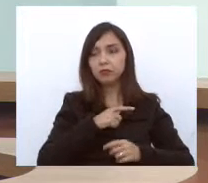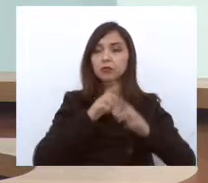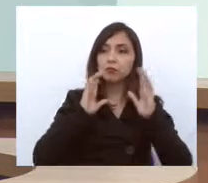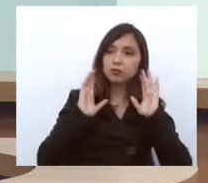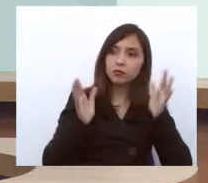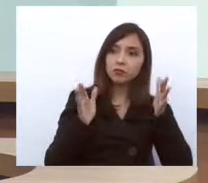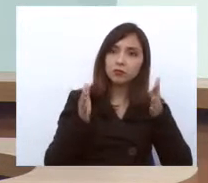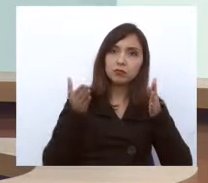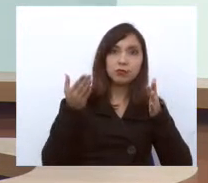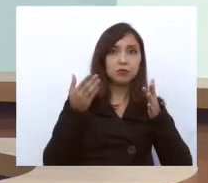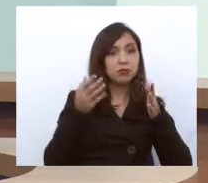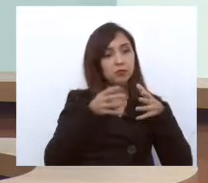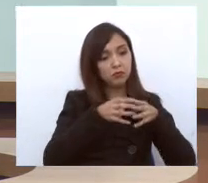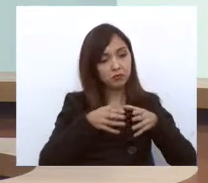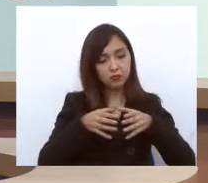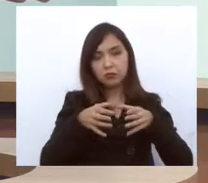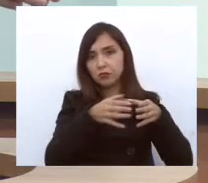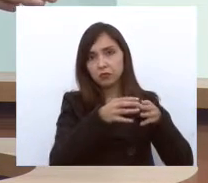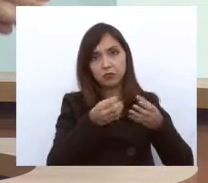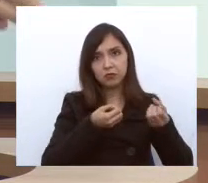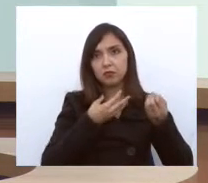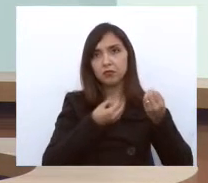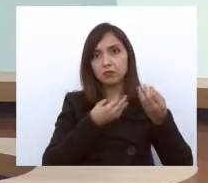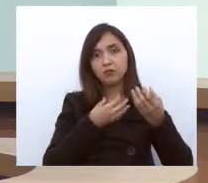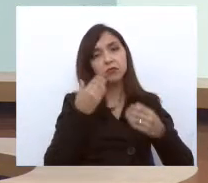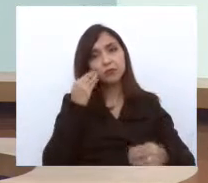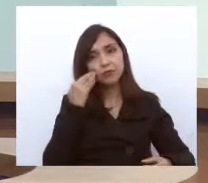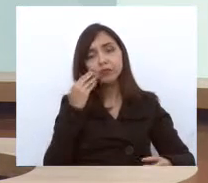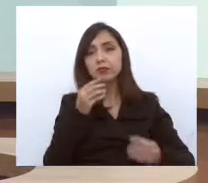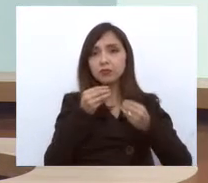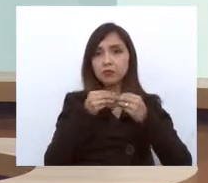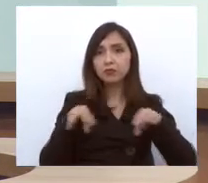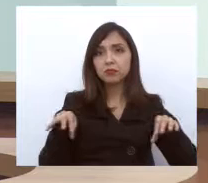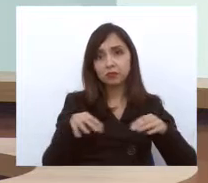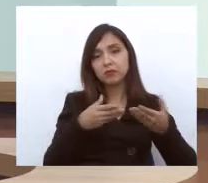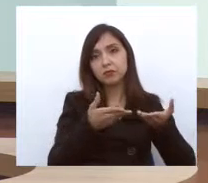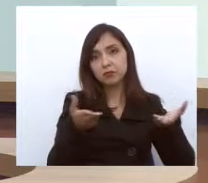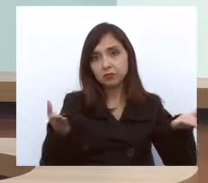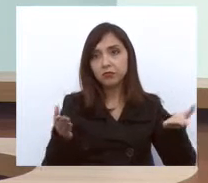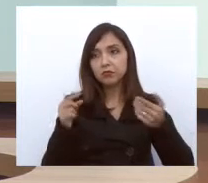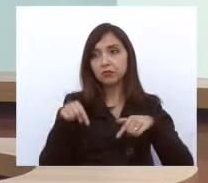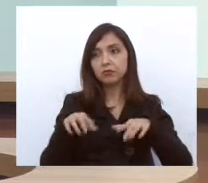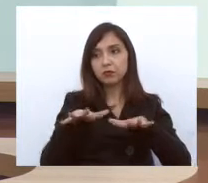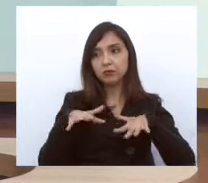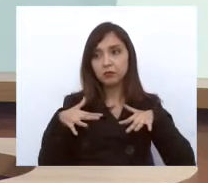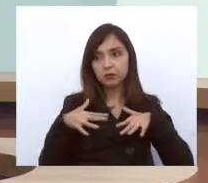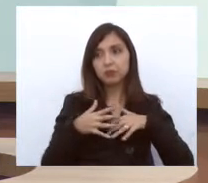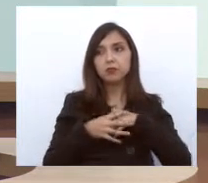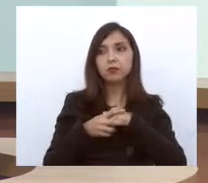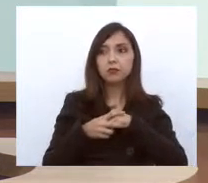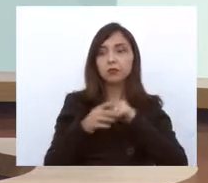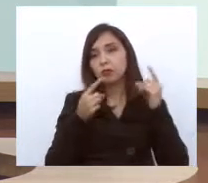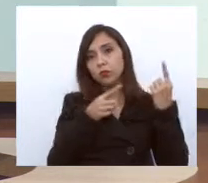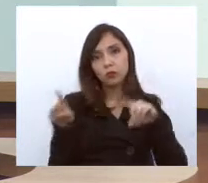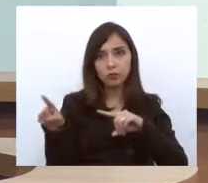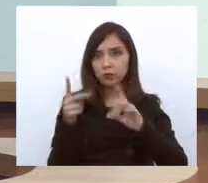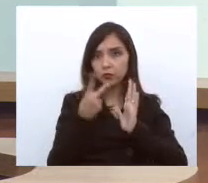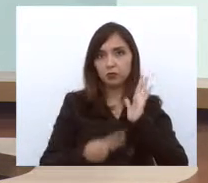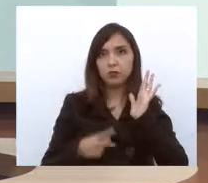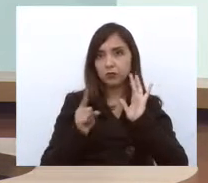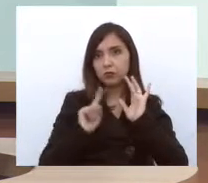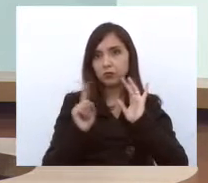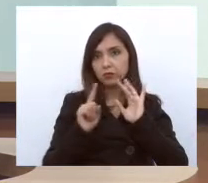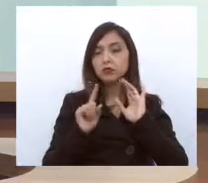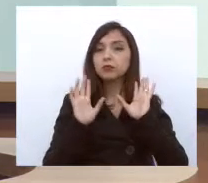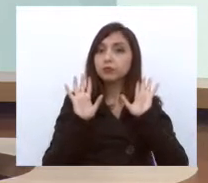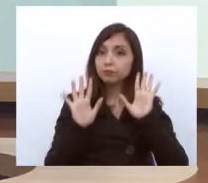como não passou pelas comissões com essa informação, eu entendo que ele fica prejudicado a apreciação aqui no plenário, presidente. É isso. Nada contra o projeto, mas acredito que